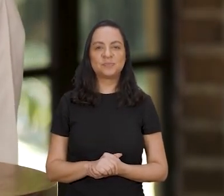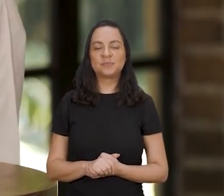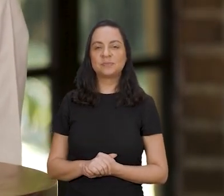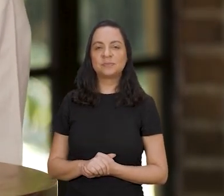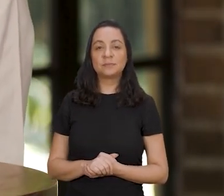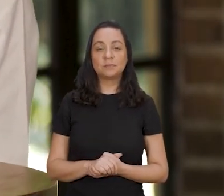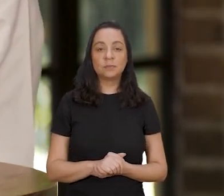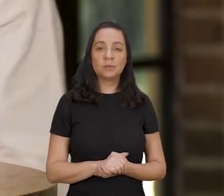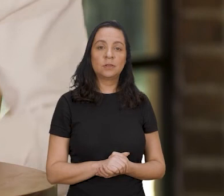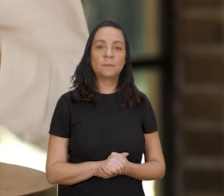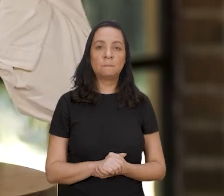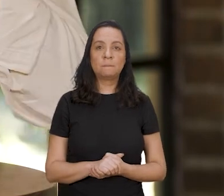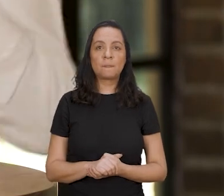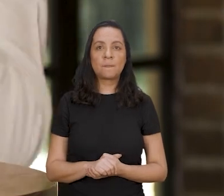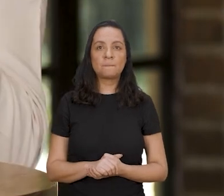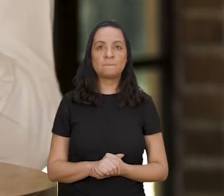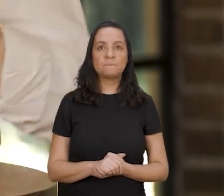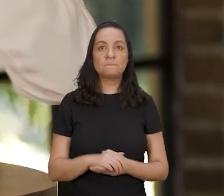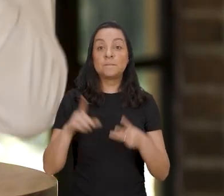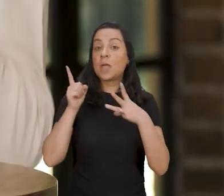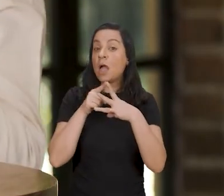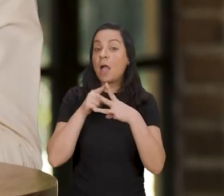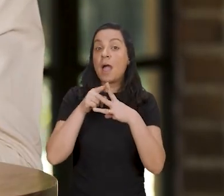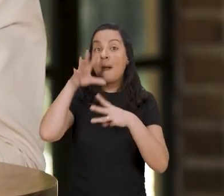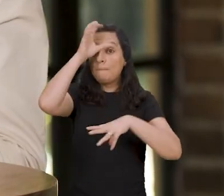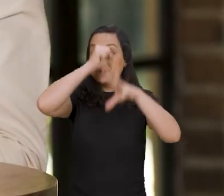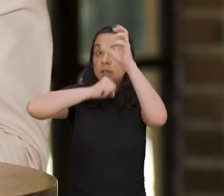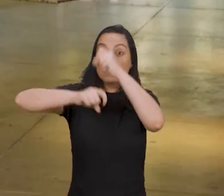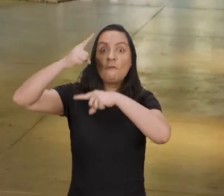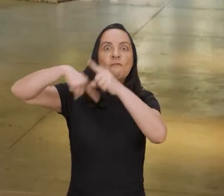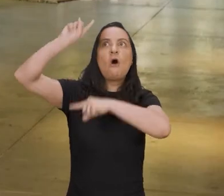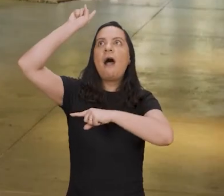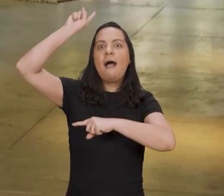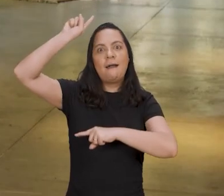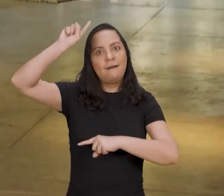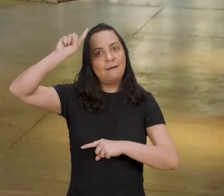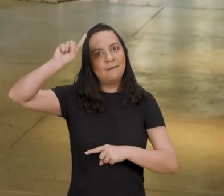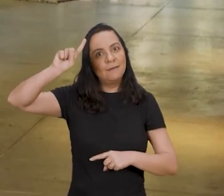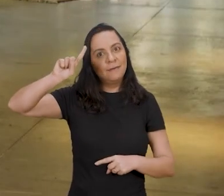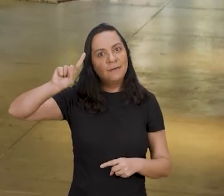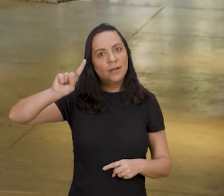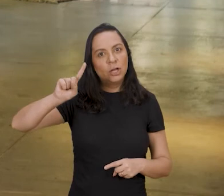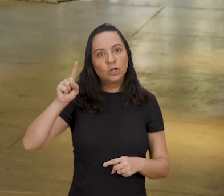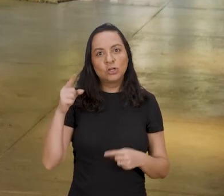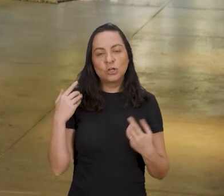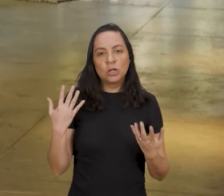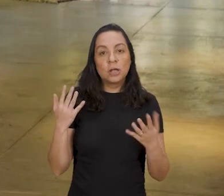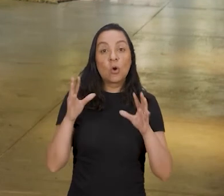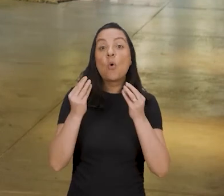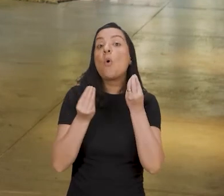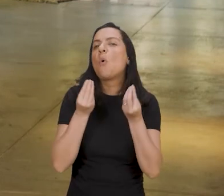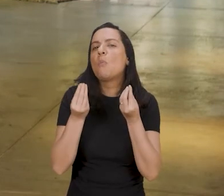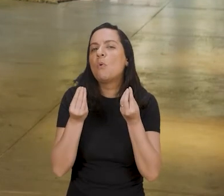produto. Então, primeira questão, aprendam a voar. Aprender a voar aqui tem a ver com a nossa comunhão